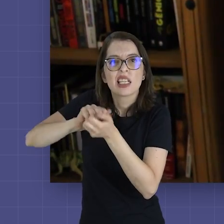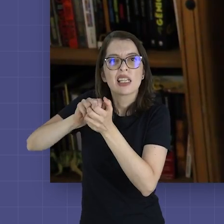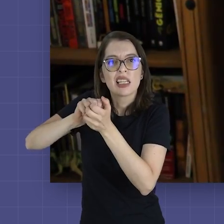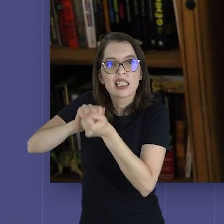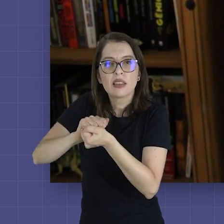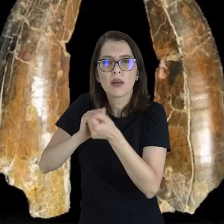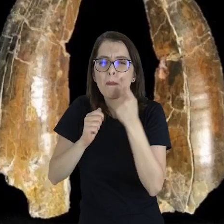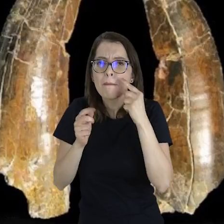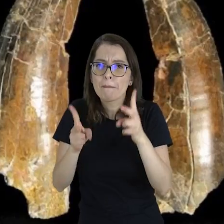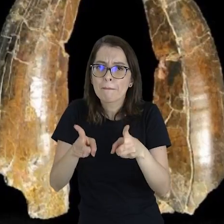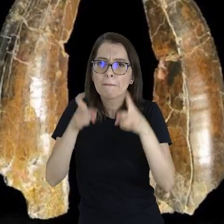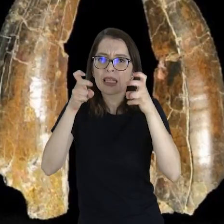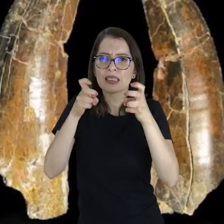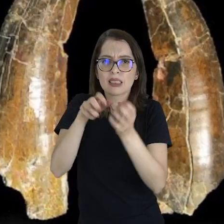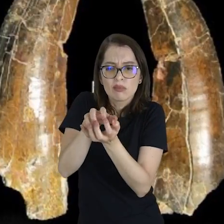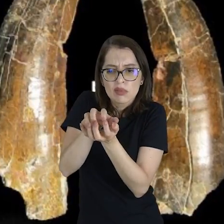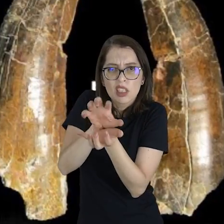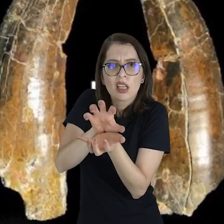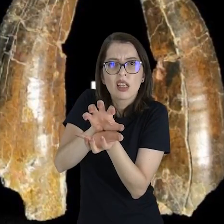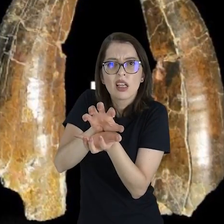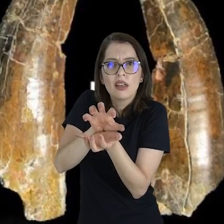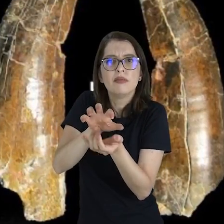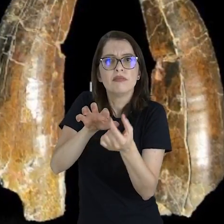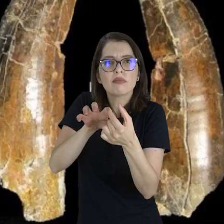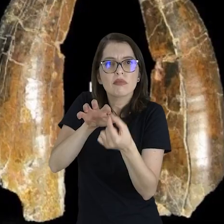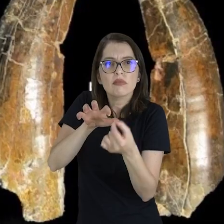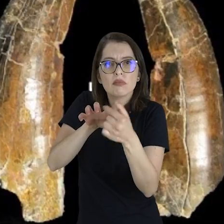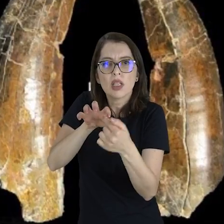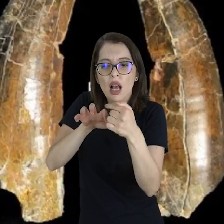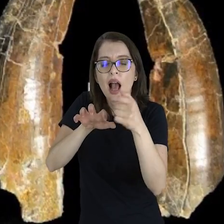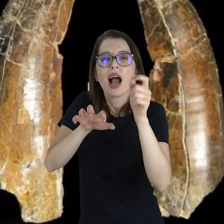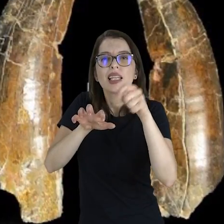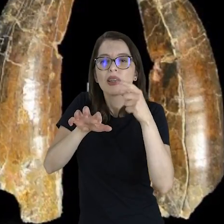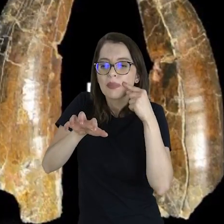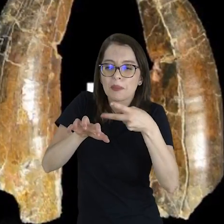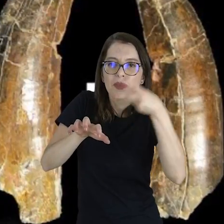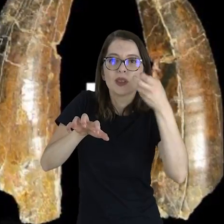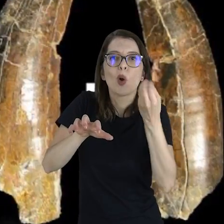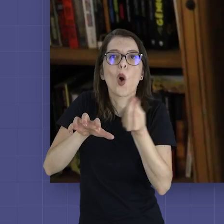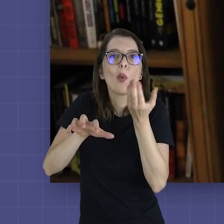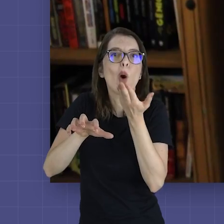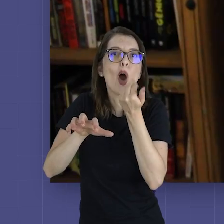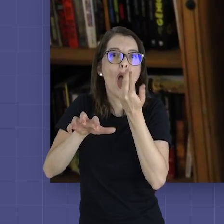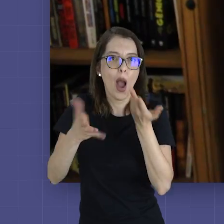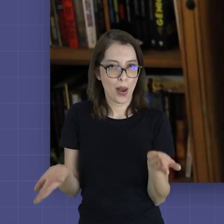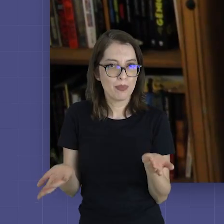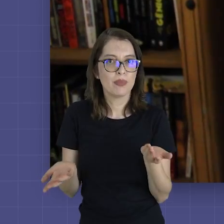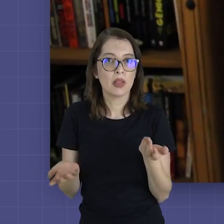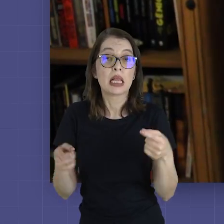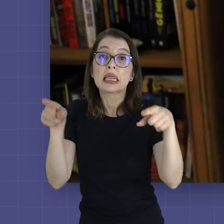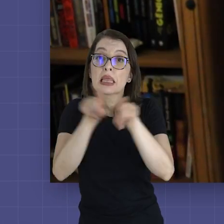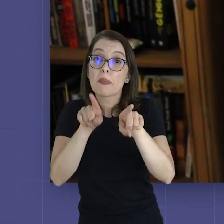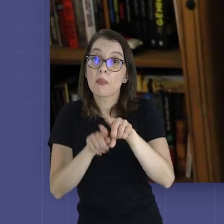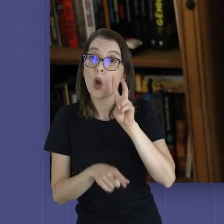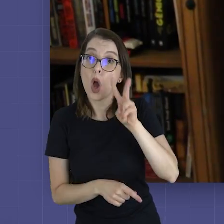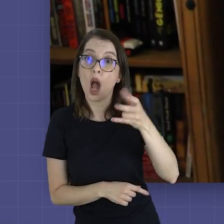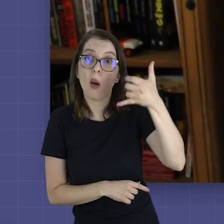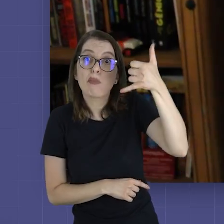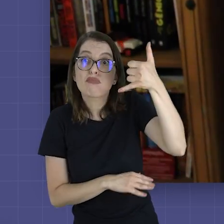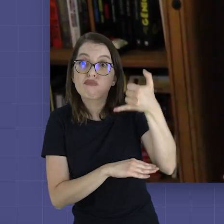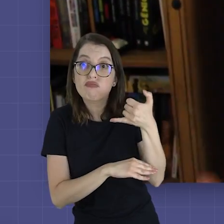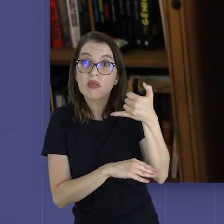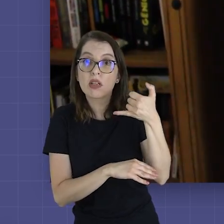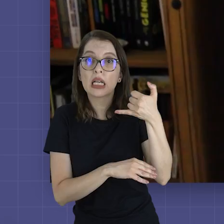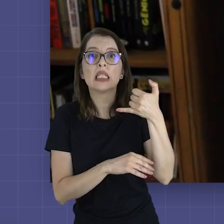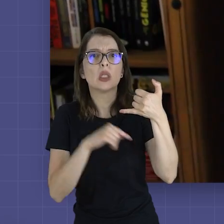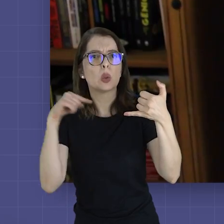Então, olhar a forma dos dentes ajuda a gente a definir a dieta geral de um organismo. E lógico, você também pode olhar para as